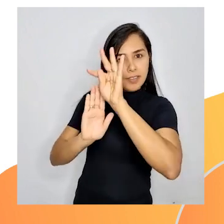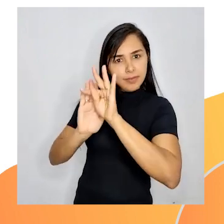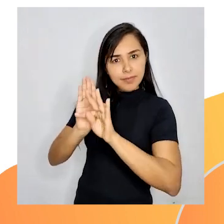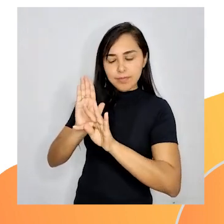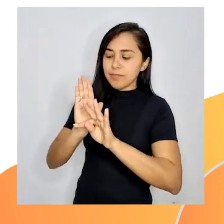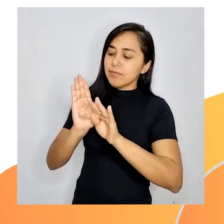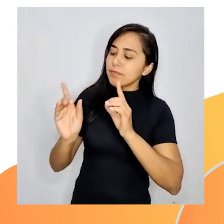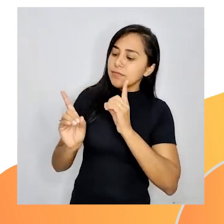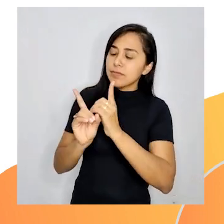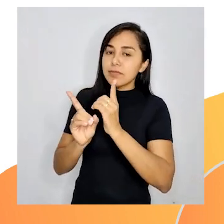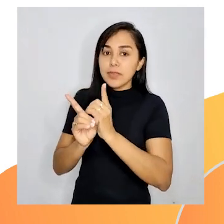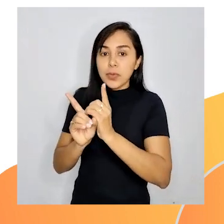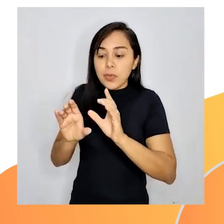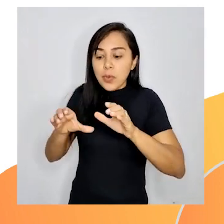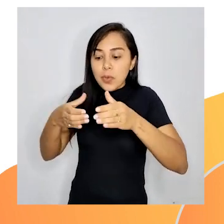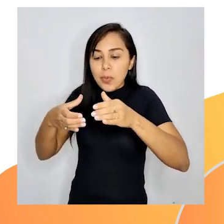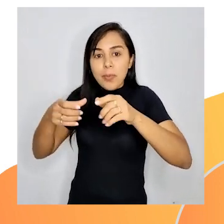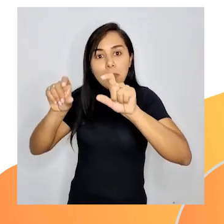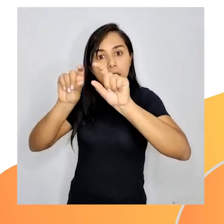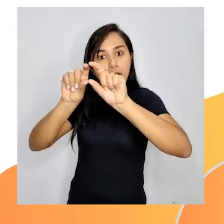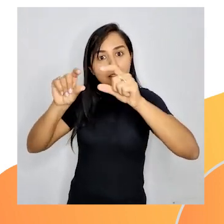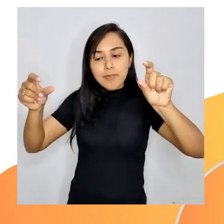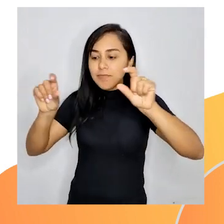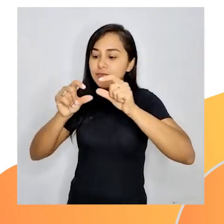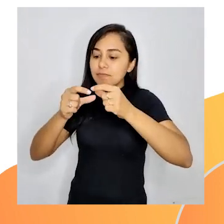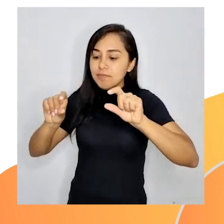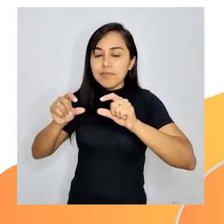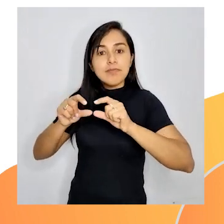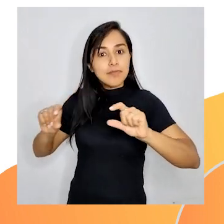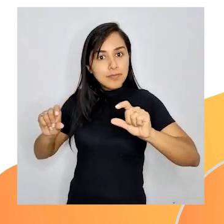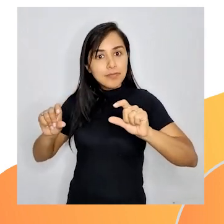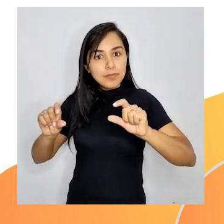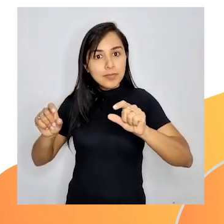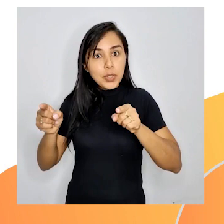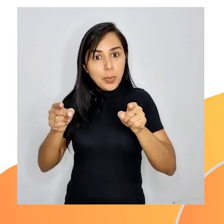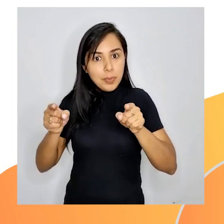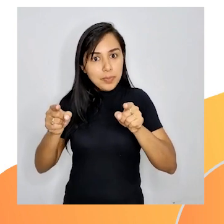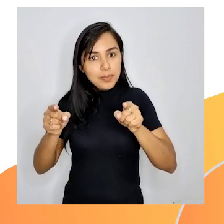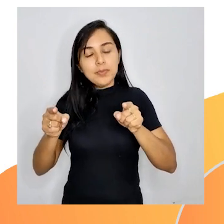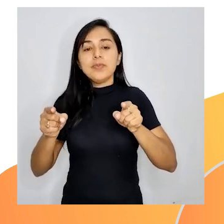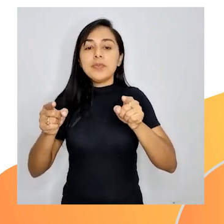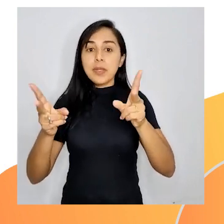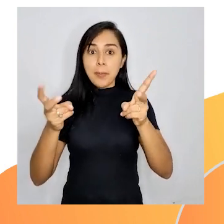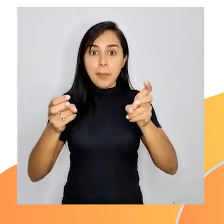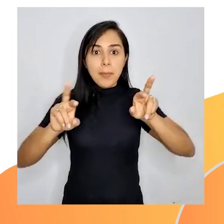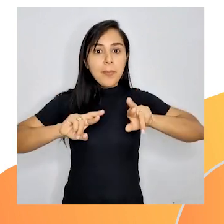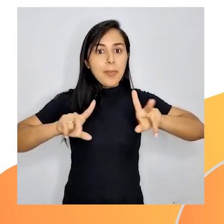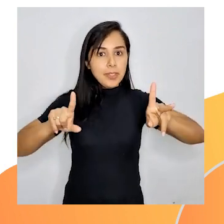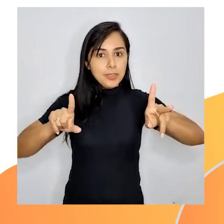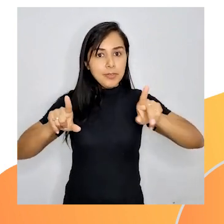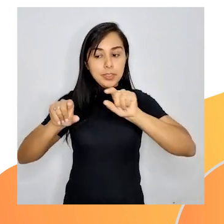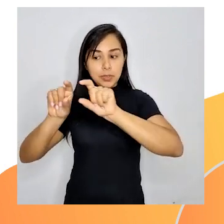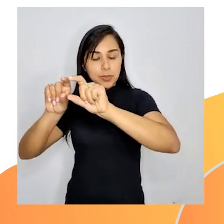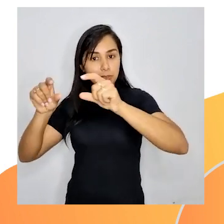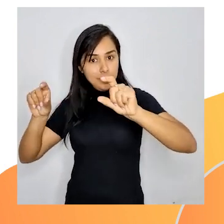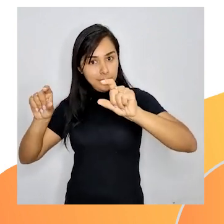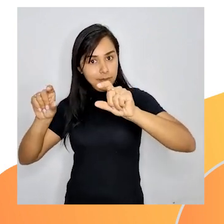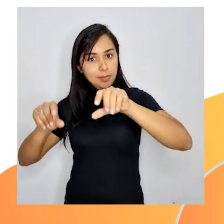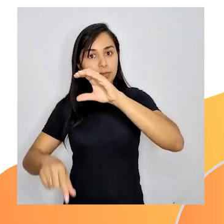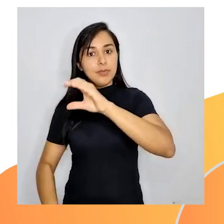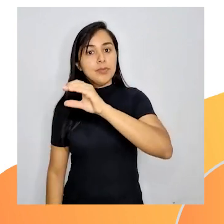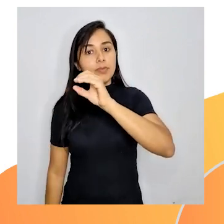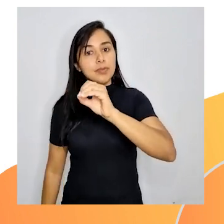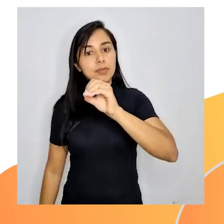lidos ou de produção própria agrupamento de orações em períodos, diferenciando coordenação